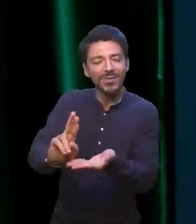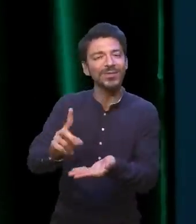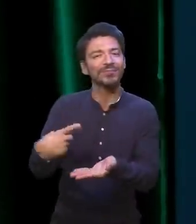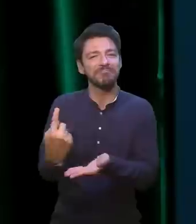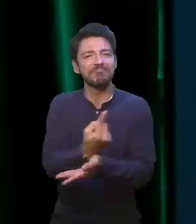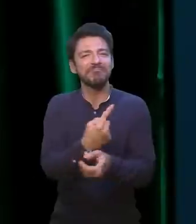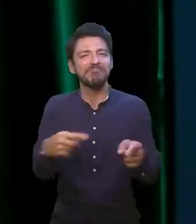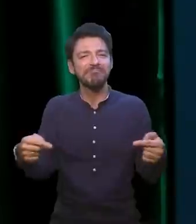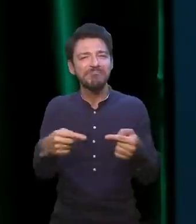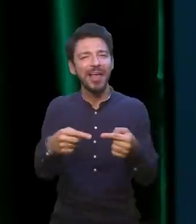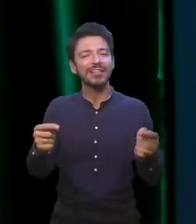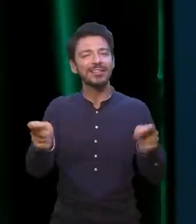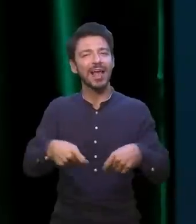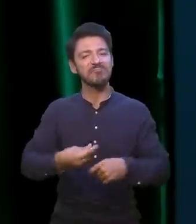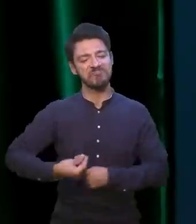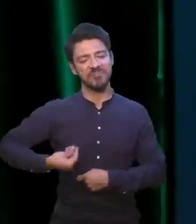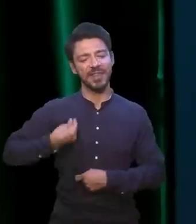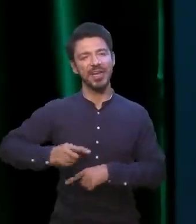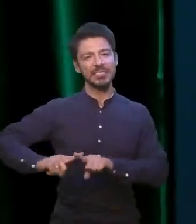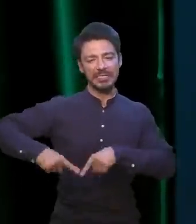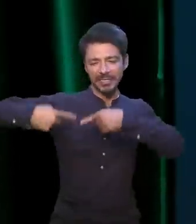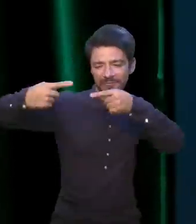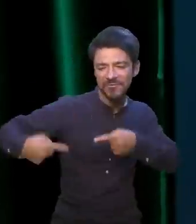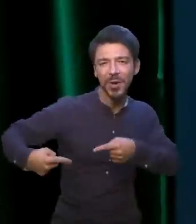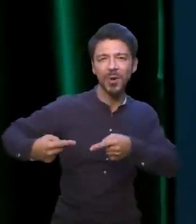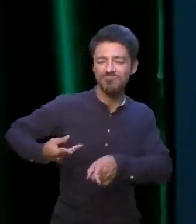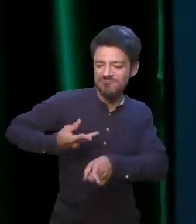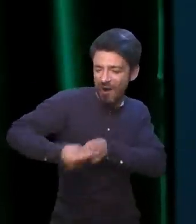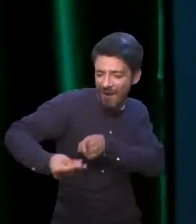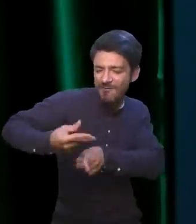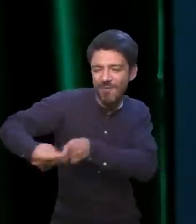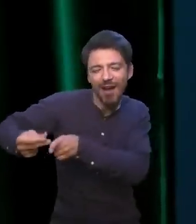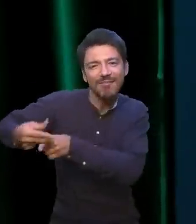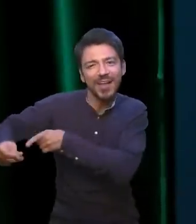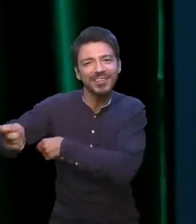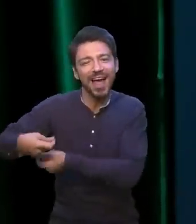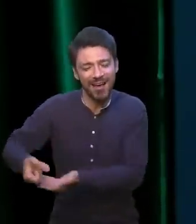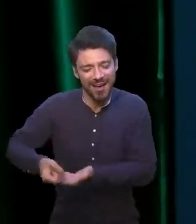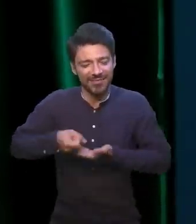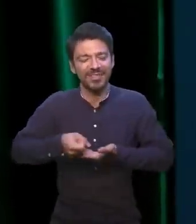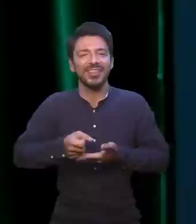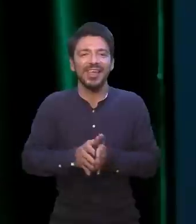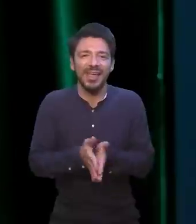esses desafios da vida. E é interessante que, quando nós falamos